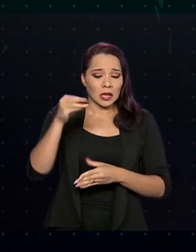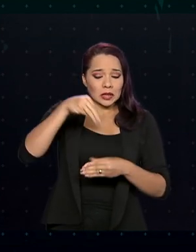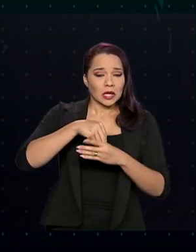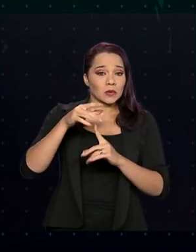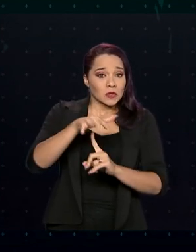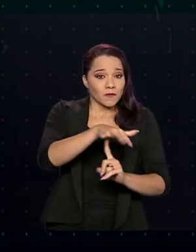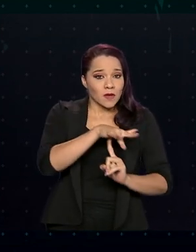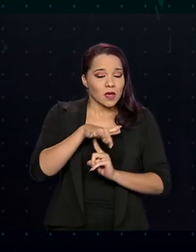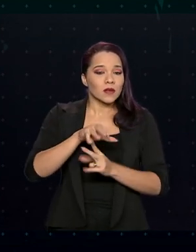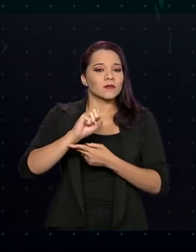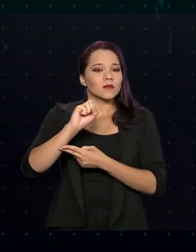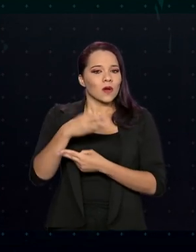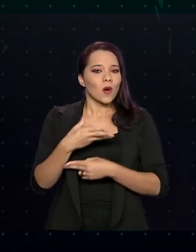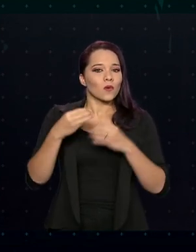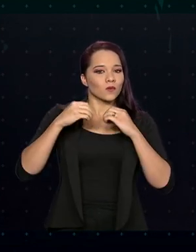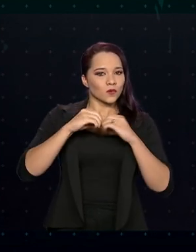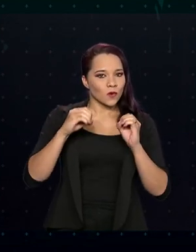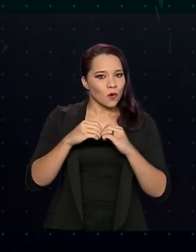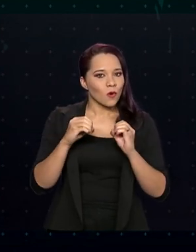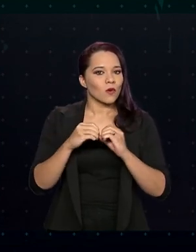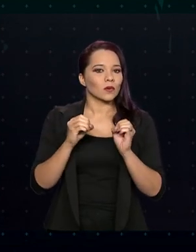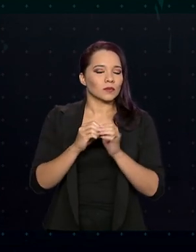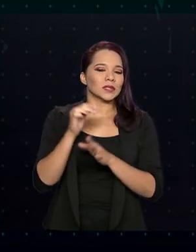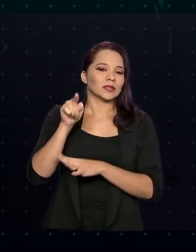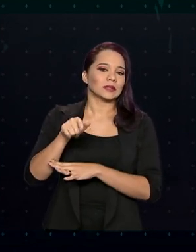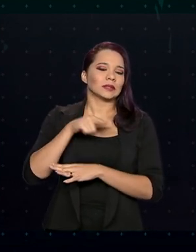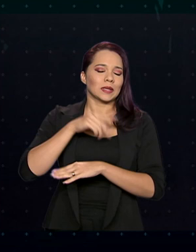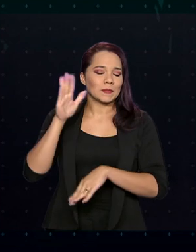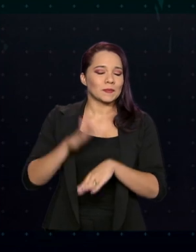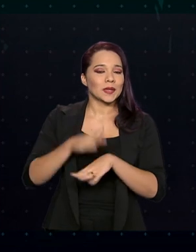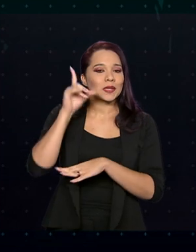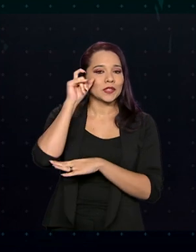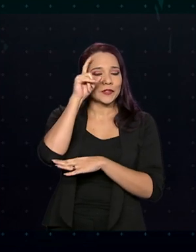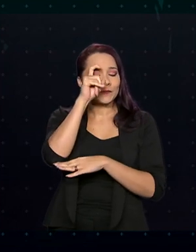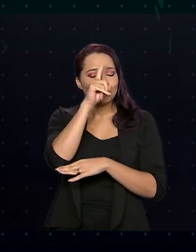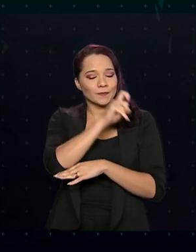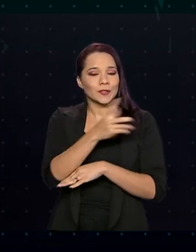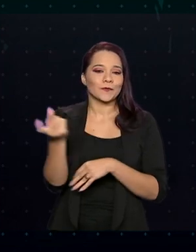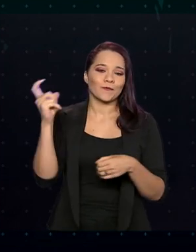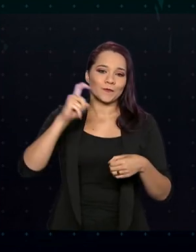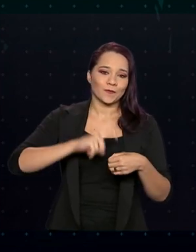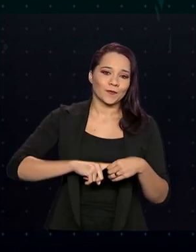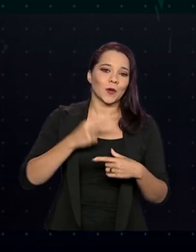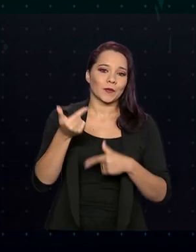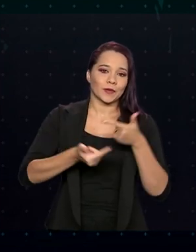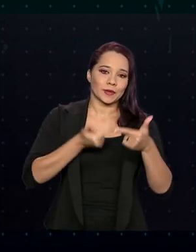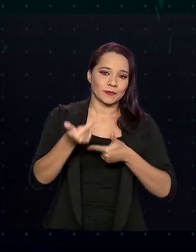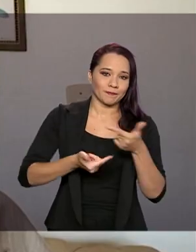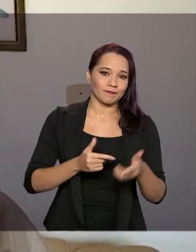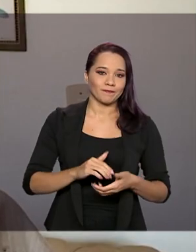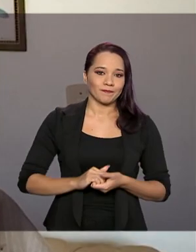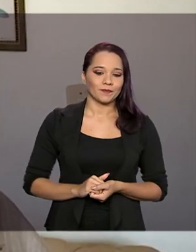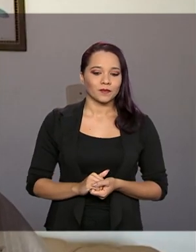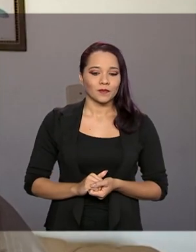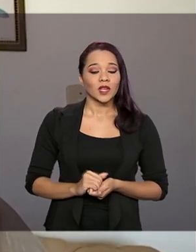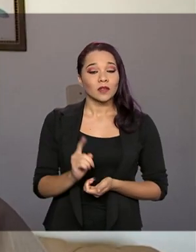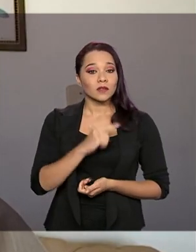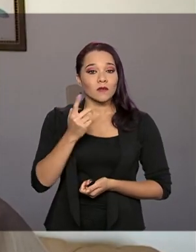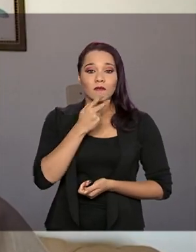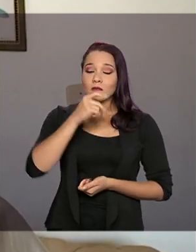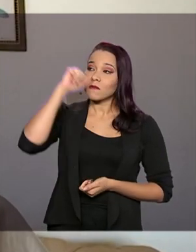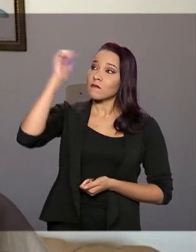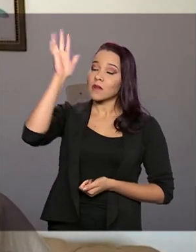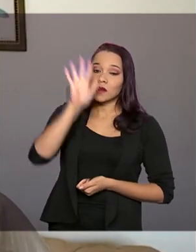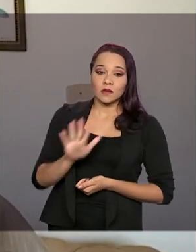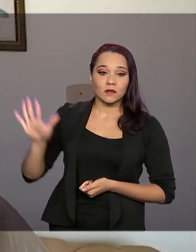feiras ou shoppings populares, encontram maior dificuldade em retornar às atividades. Nós estamos falando do Brasil